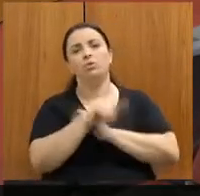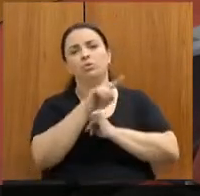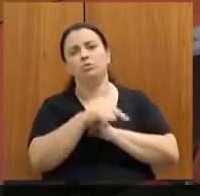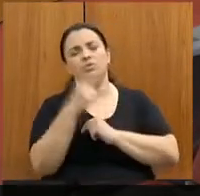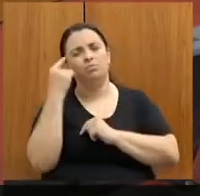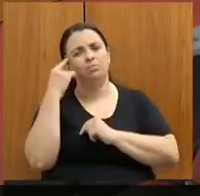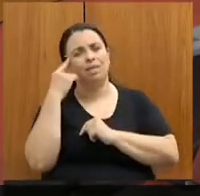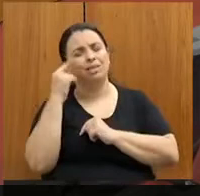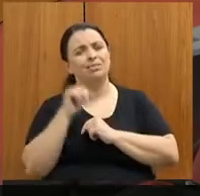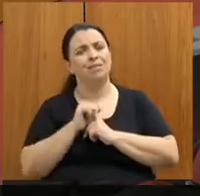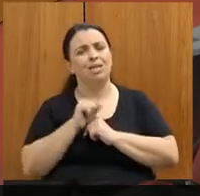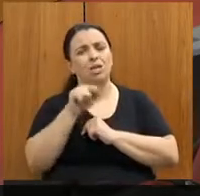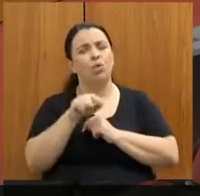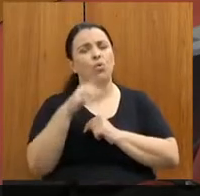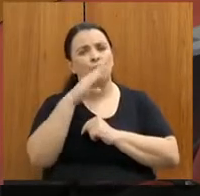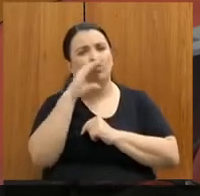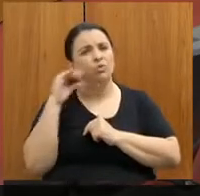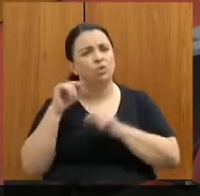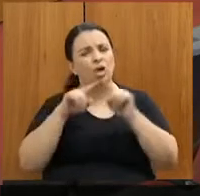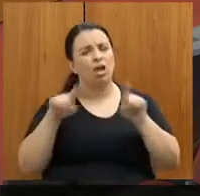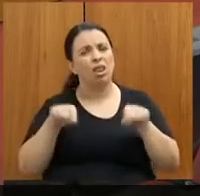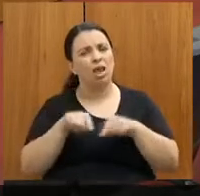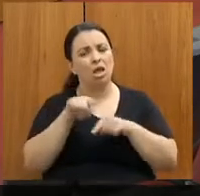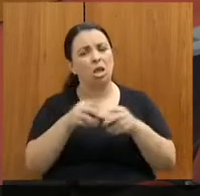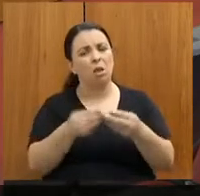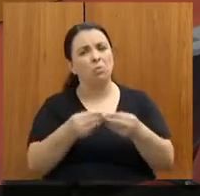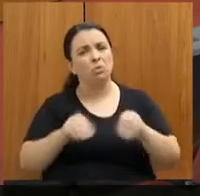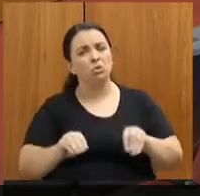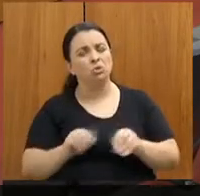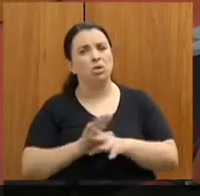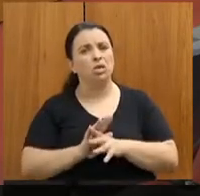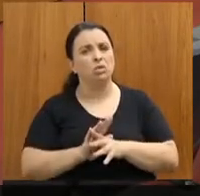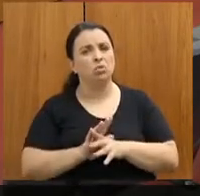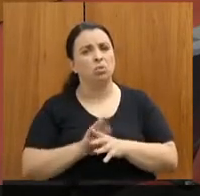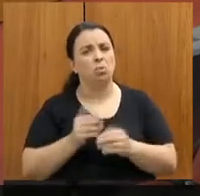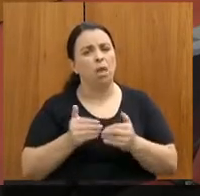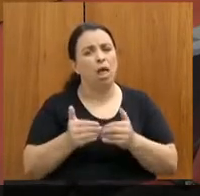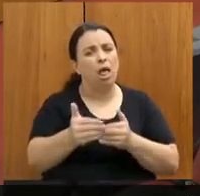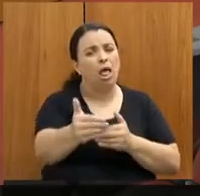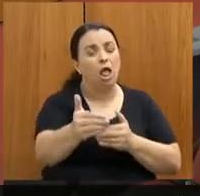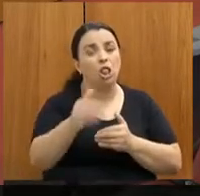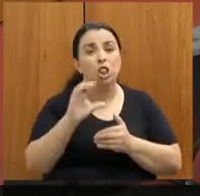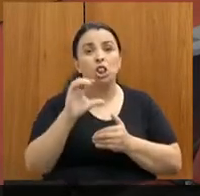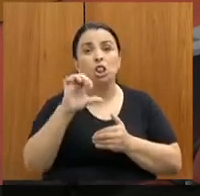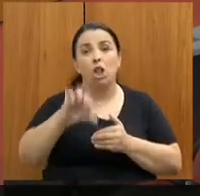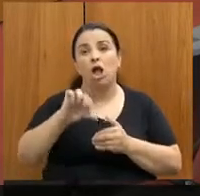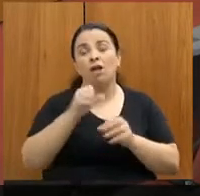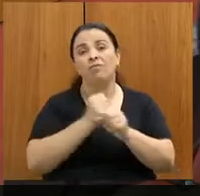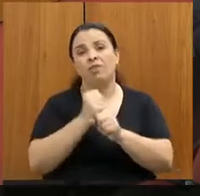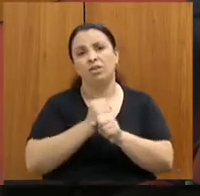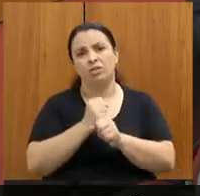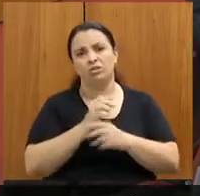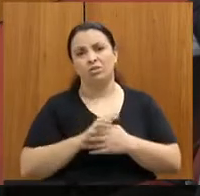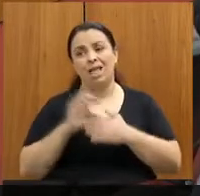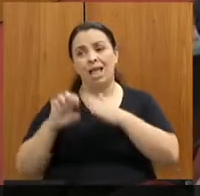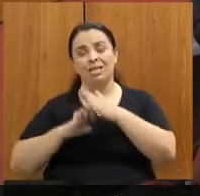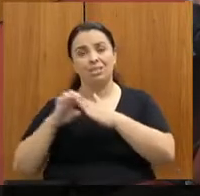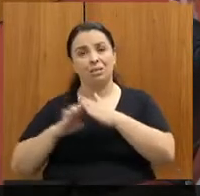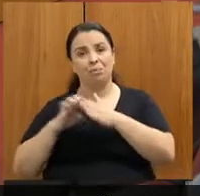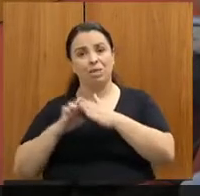servidor por 9 anos entregar nossas estatais e abrir mão do que o estado